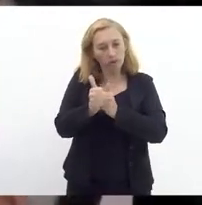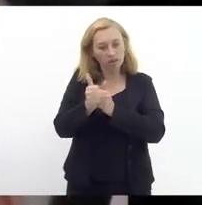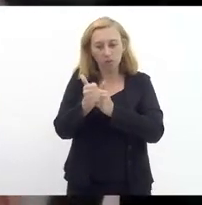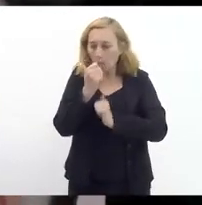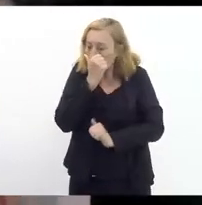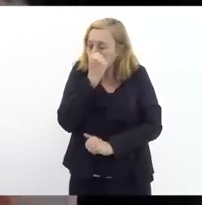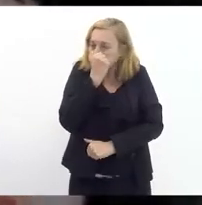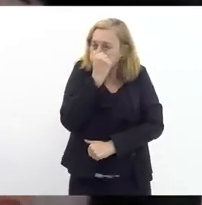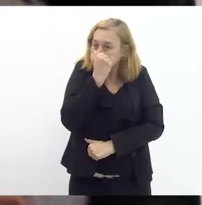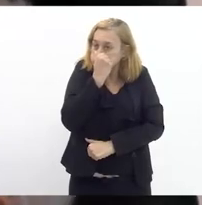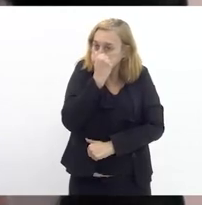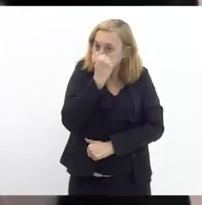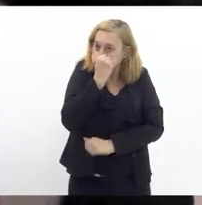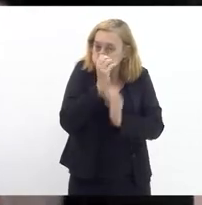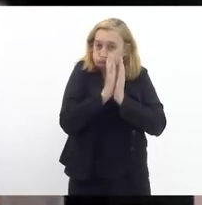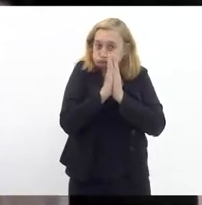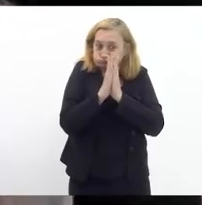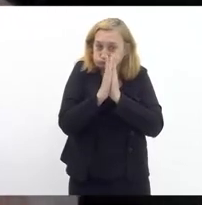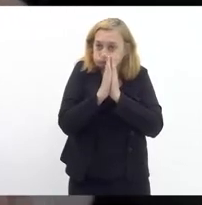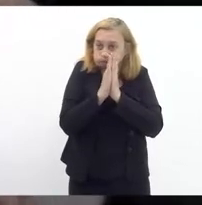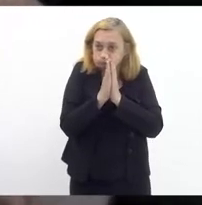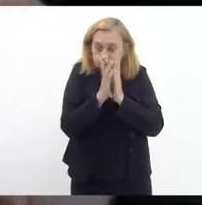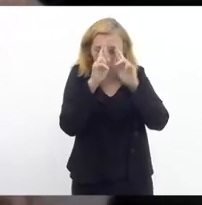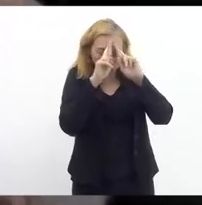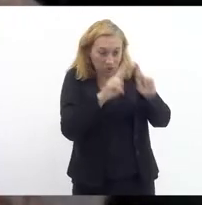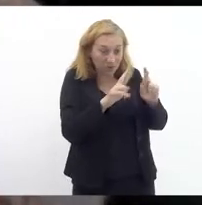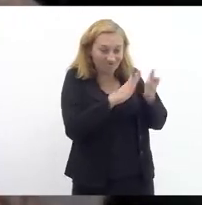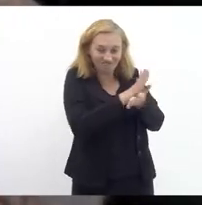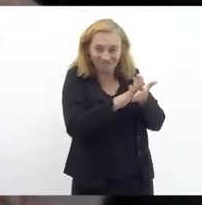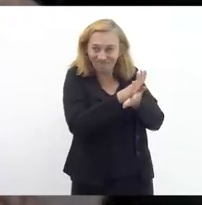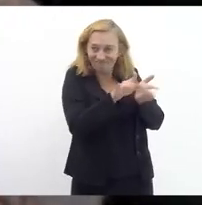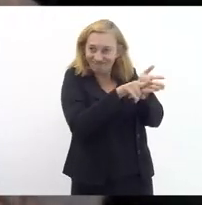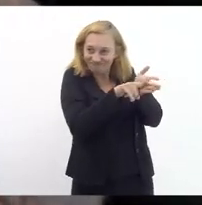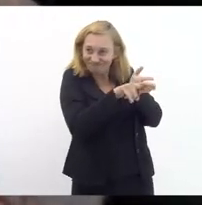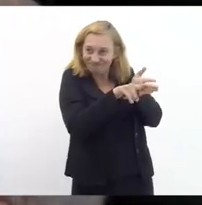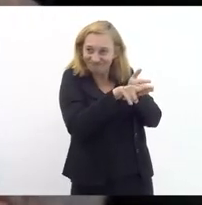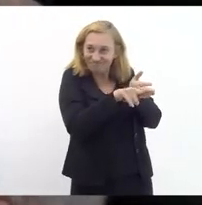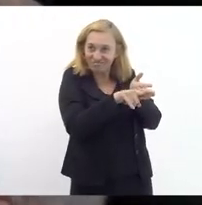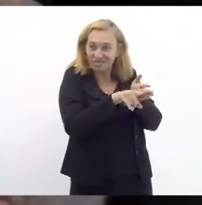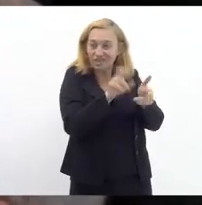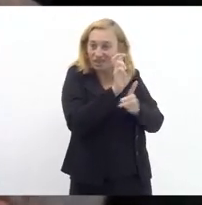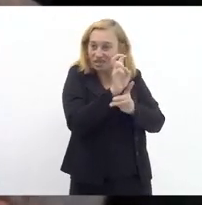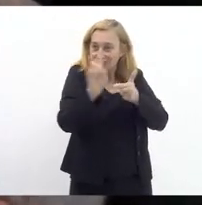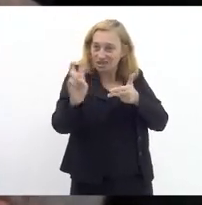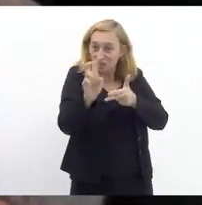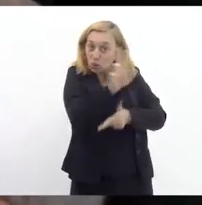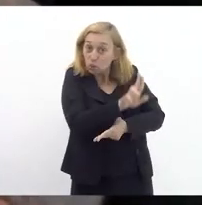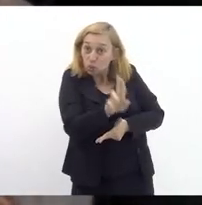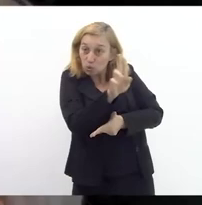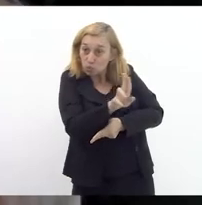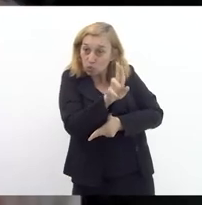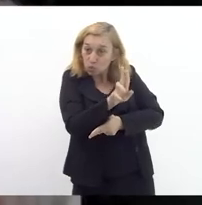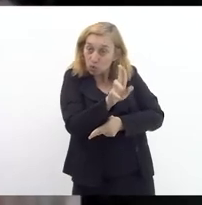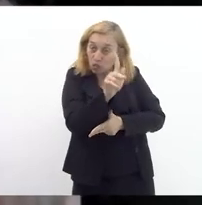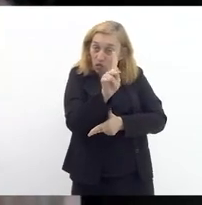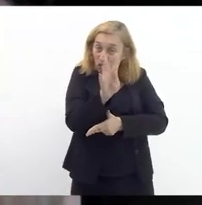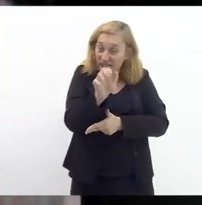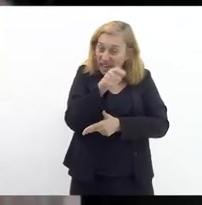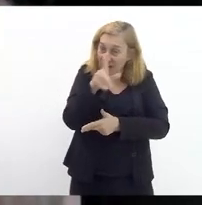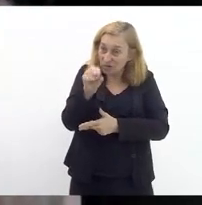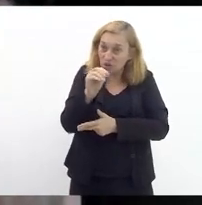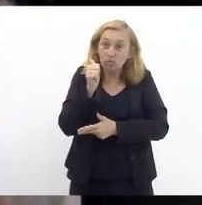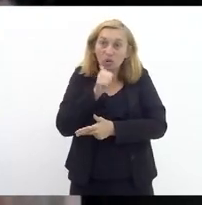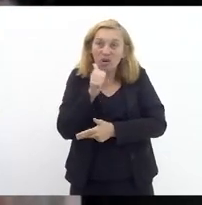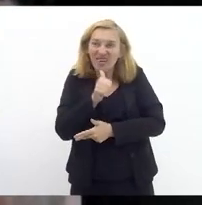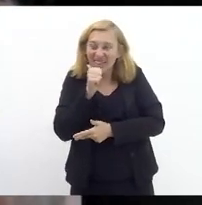superlotação e nenhum respeito e fiscalização por parte da Supervia a utilização dos vagões femininos